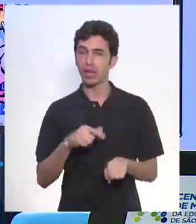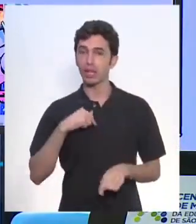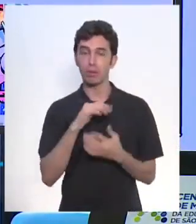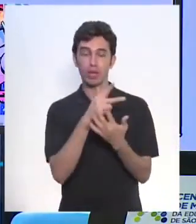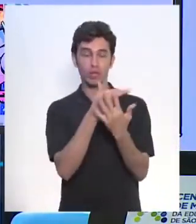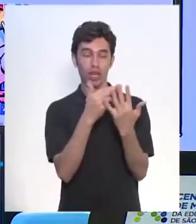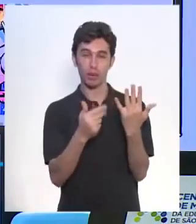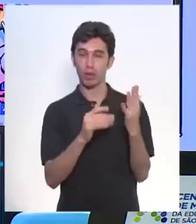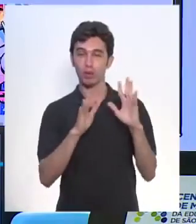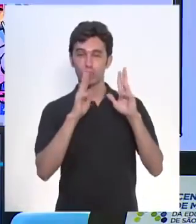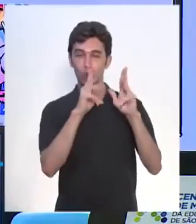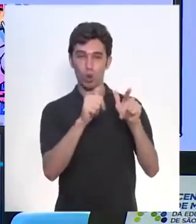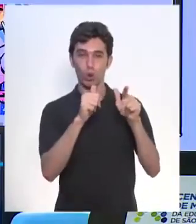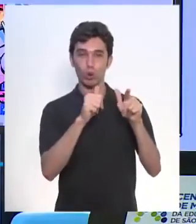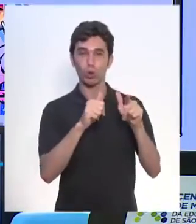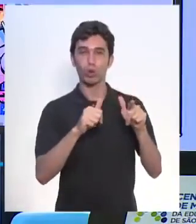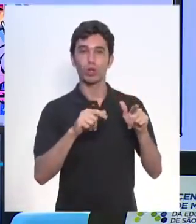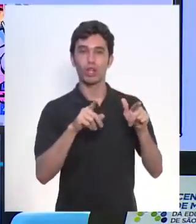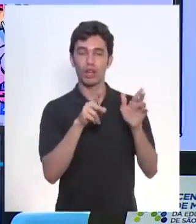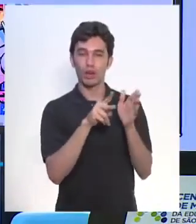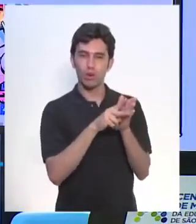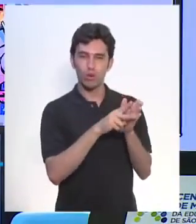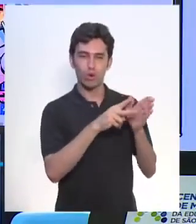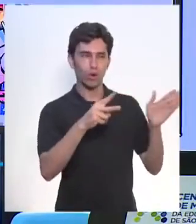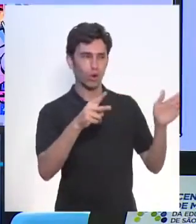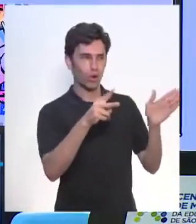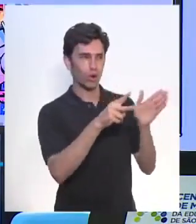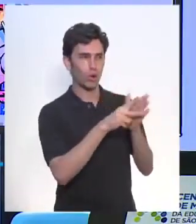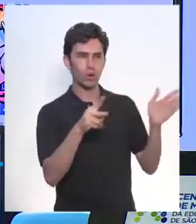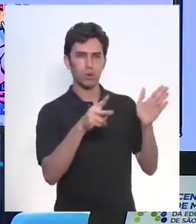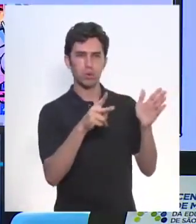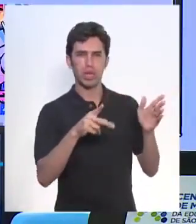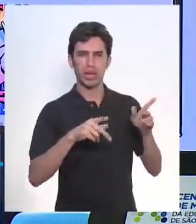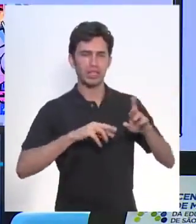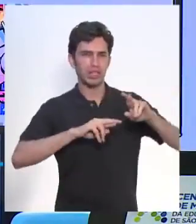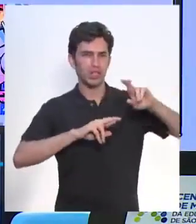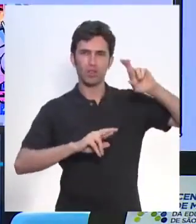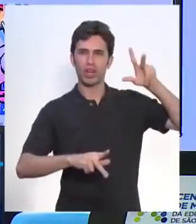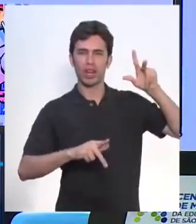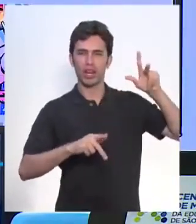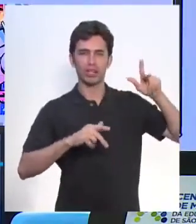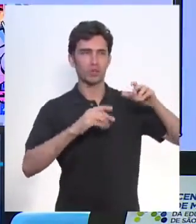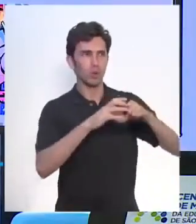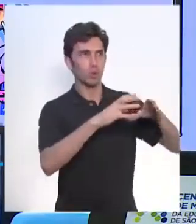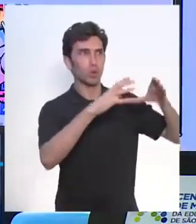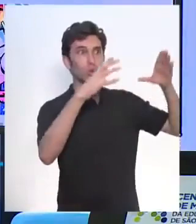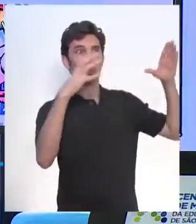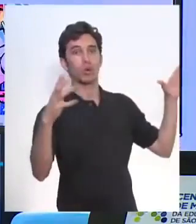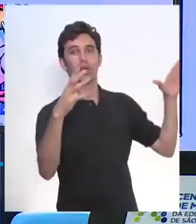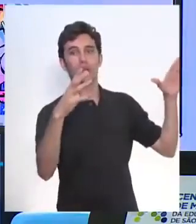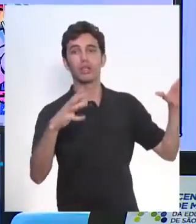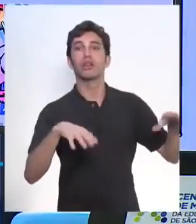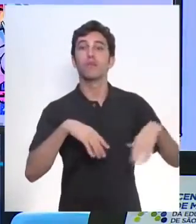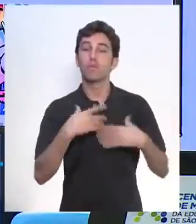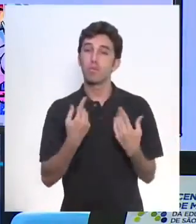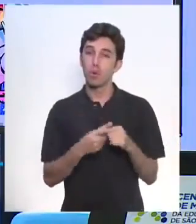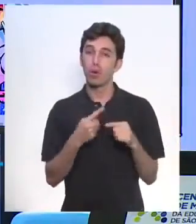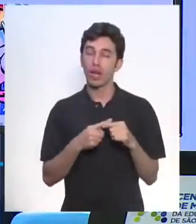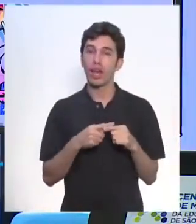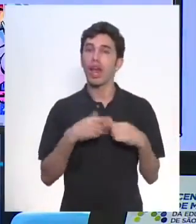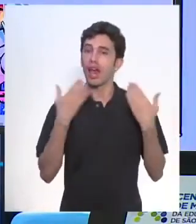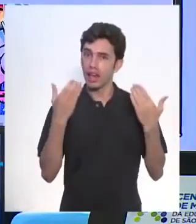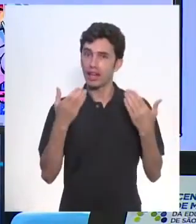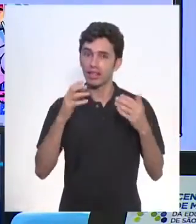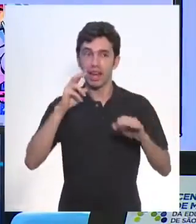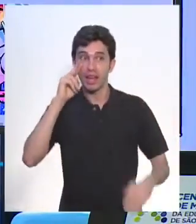obra costumam ter um volume, né, até desproporcional, digamos assim, muito grande, justamente porque a ideia é chamar a